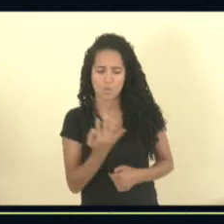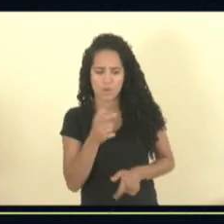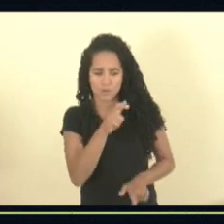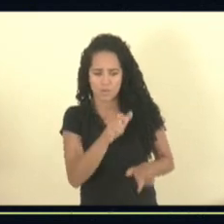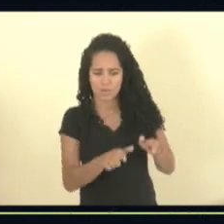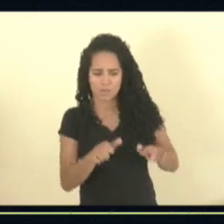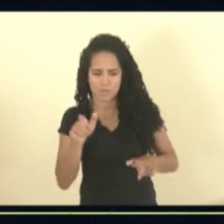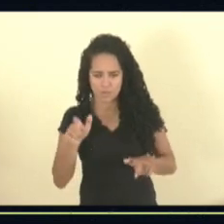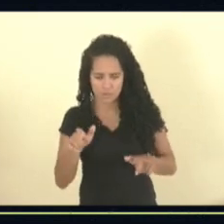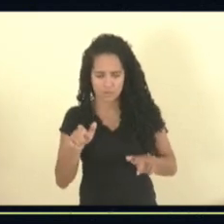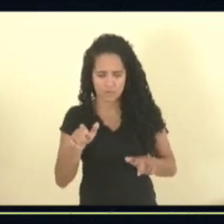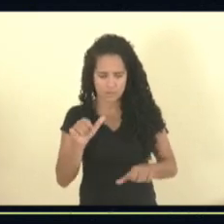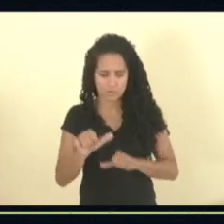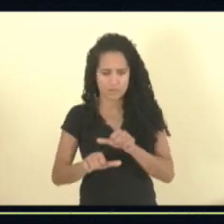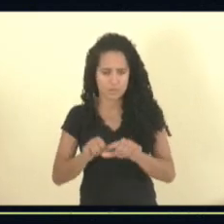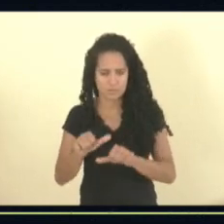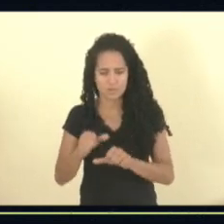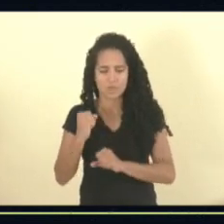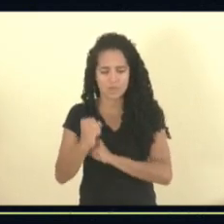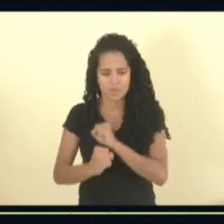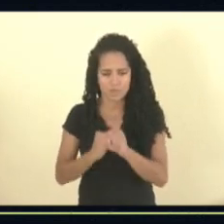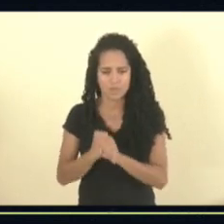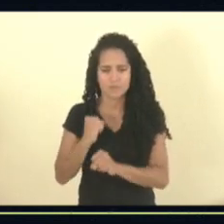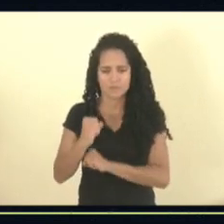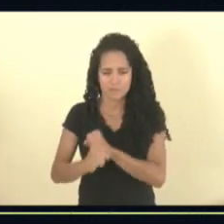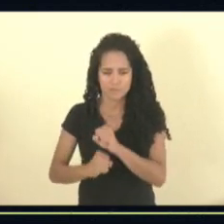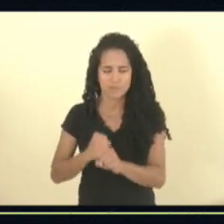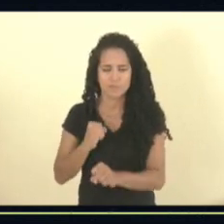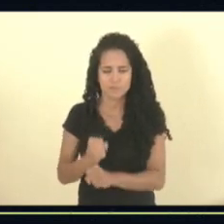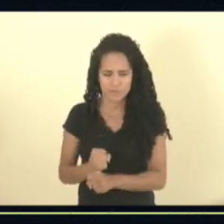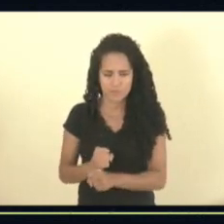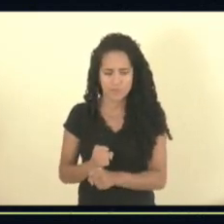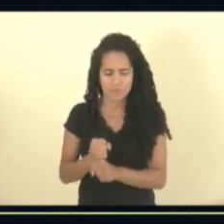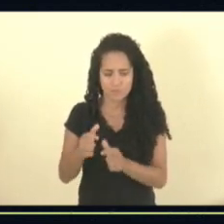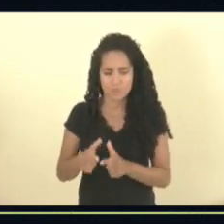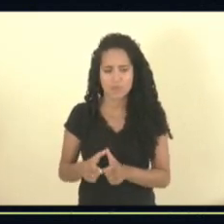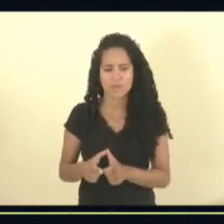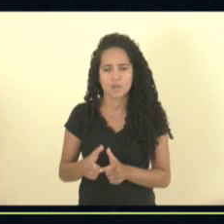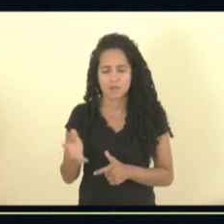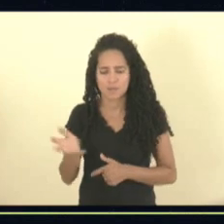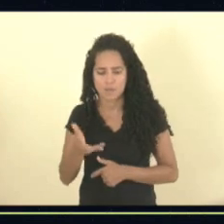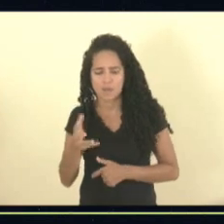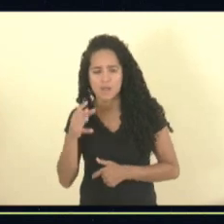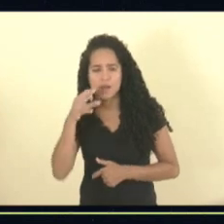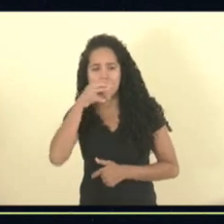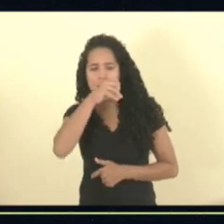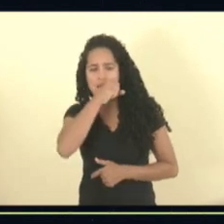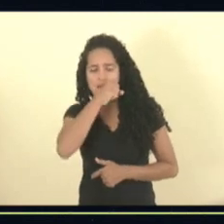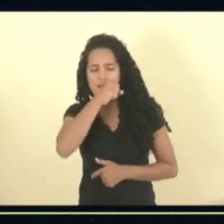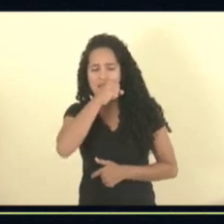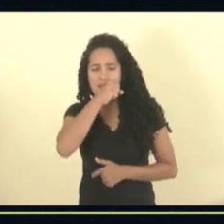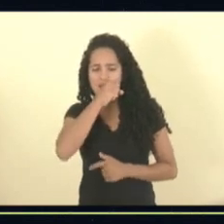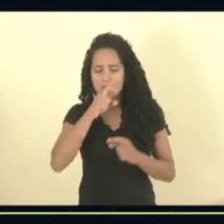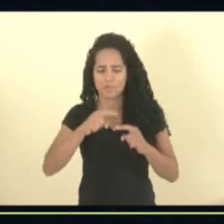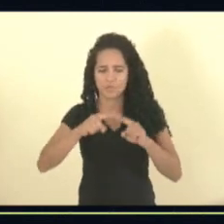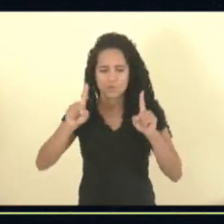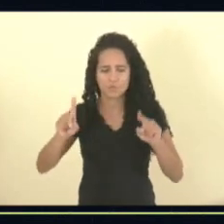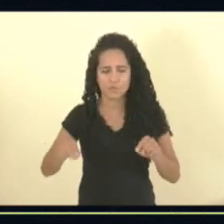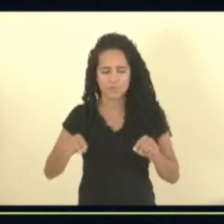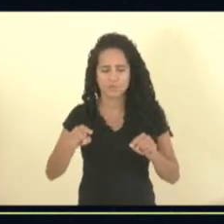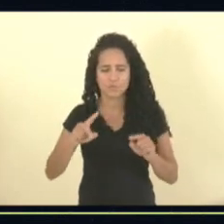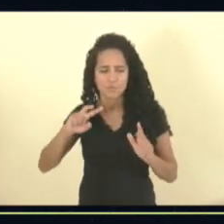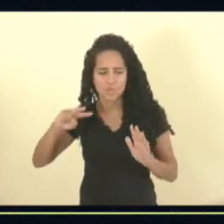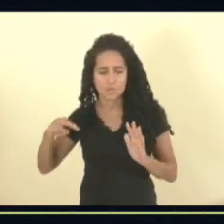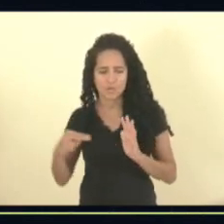de processo de promoções anuais para se ter maior celeridade nas promoções, como reconhecimento e